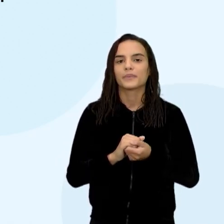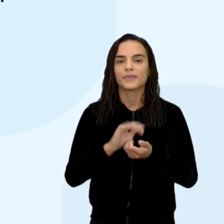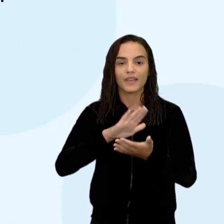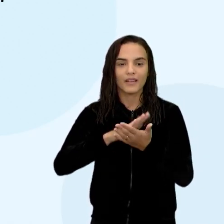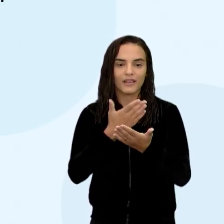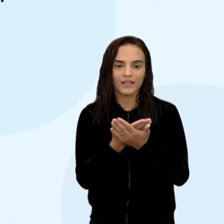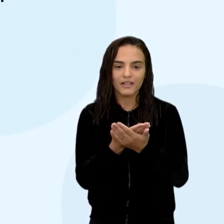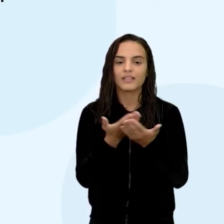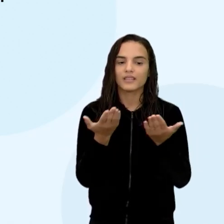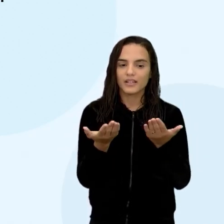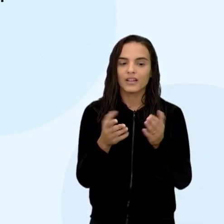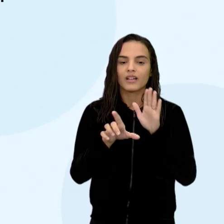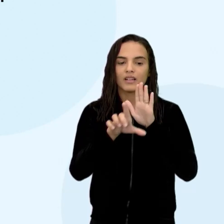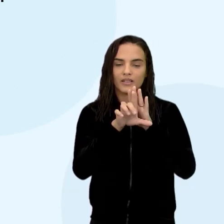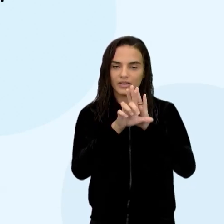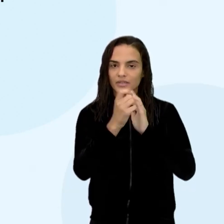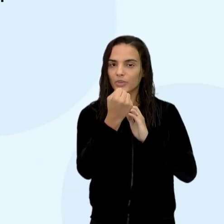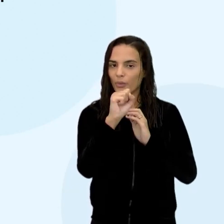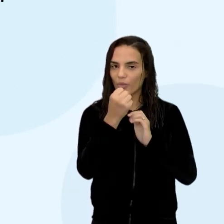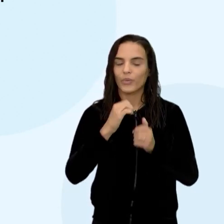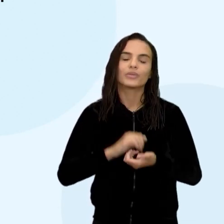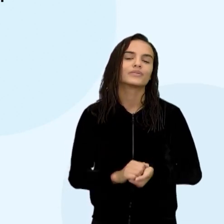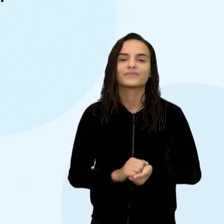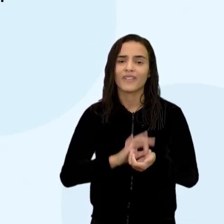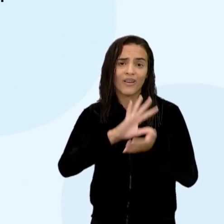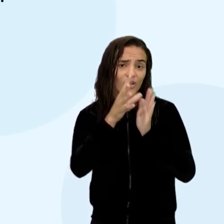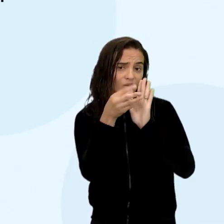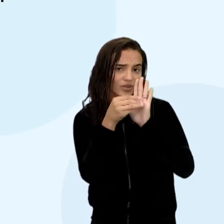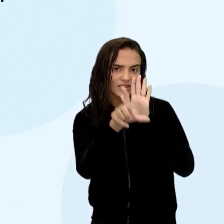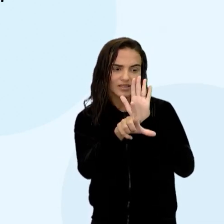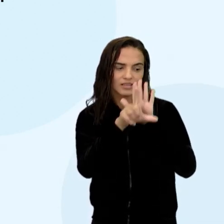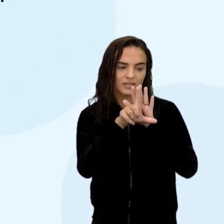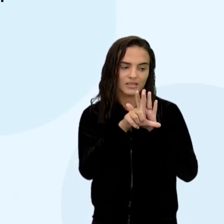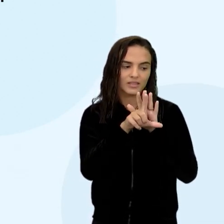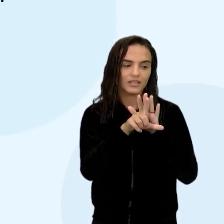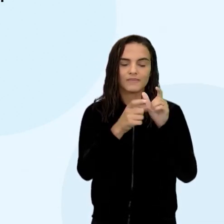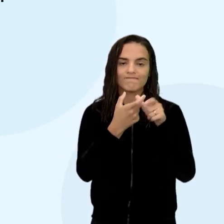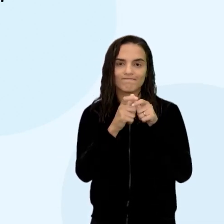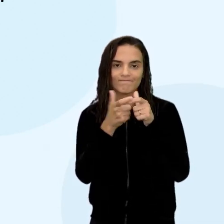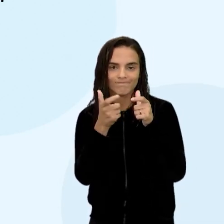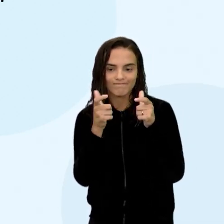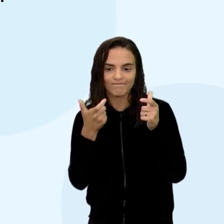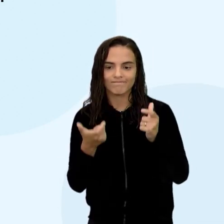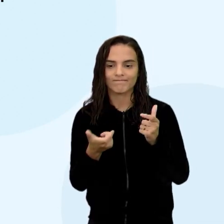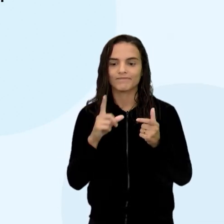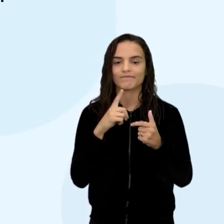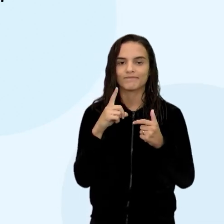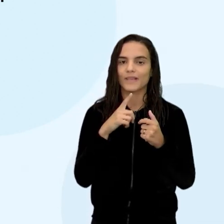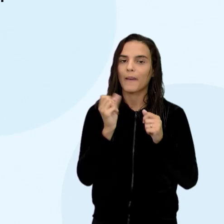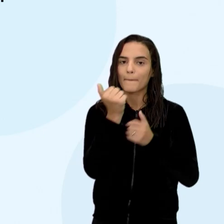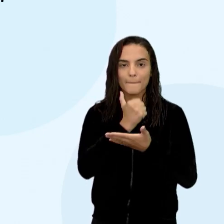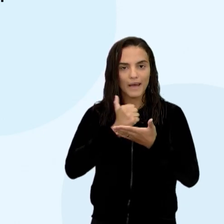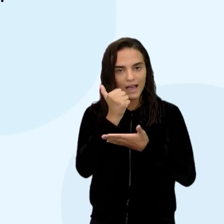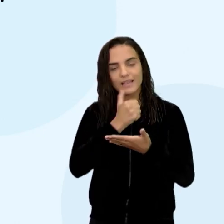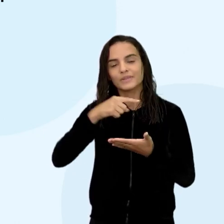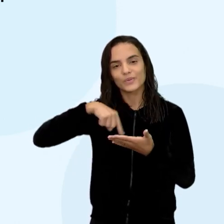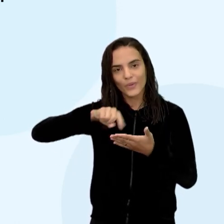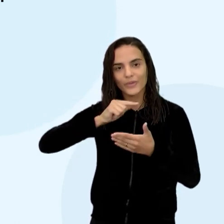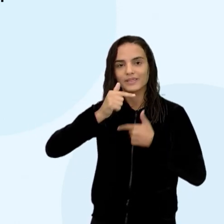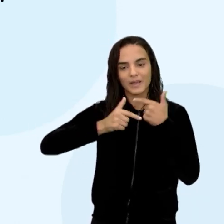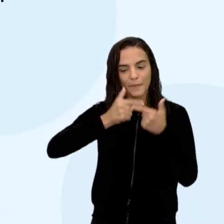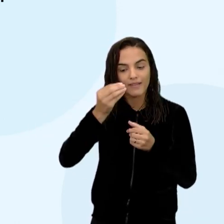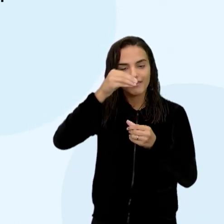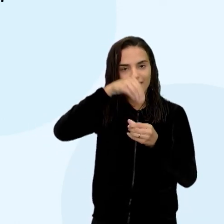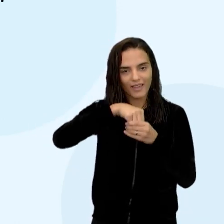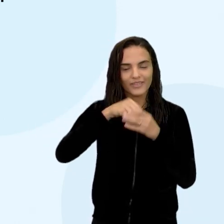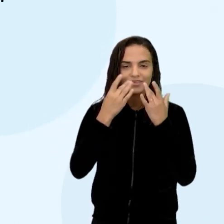Libras com a Resolução 8, tá bom? Todas essas legislações, elas amparam, elas dão base para o nosso trabalho dentro